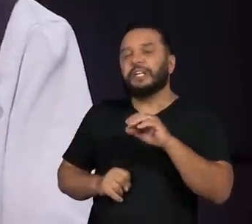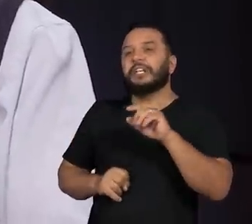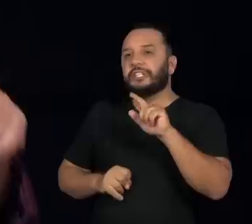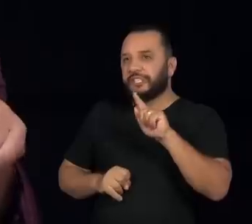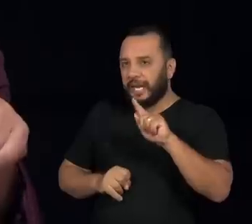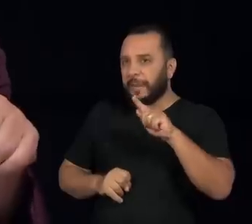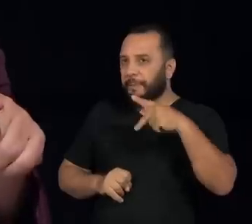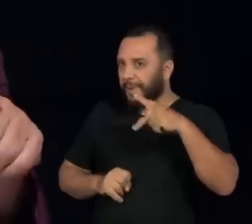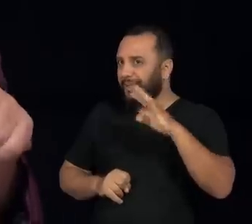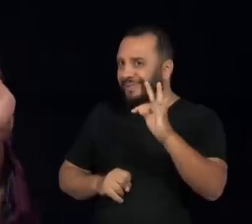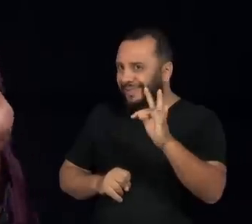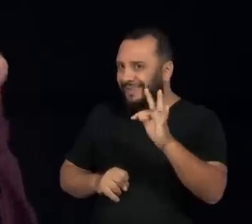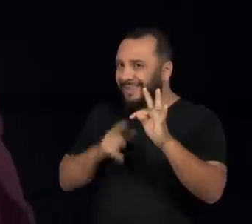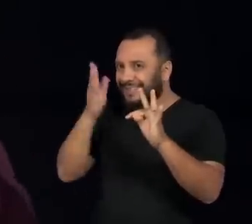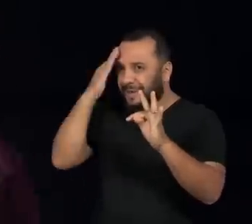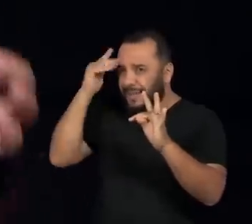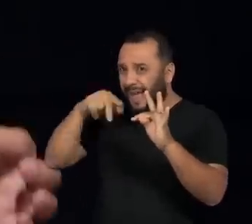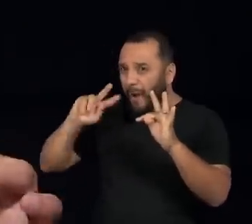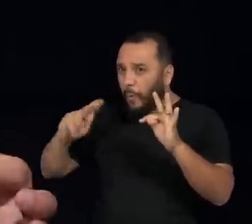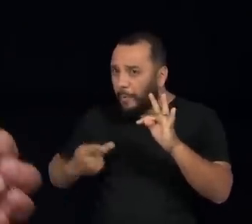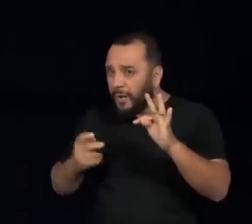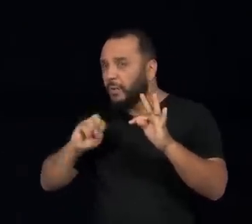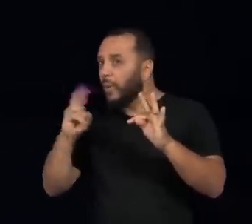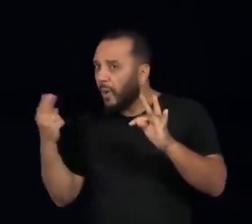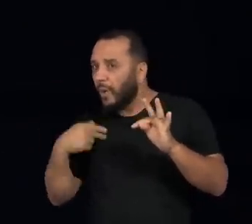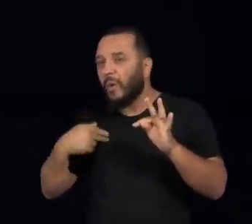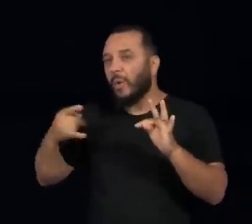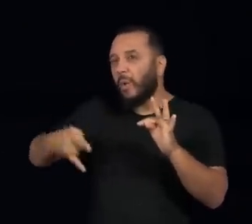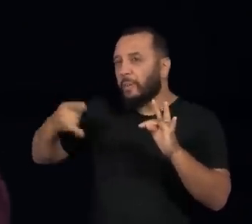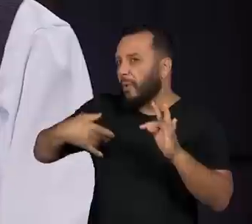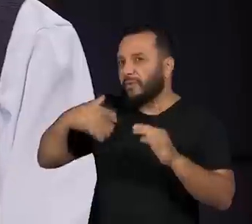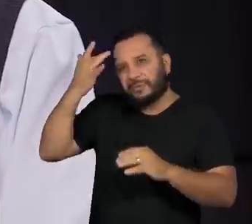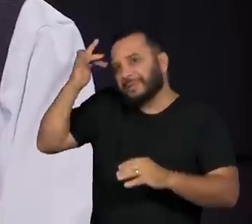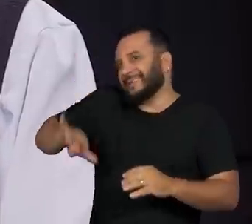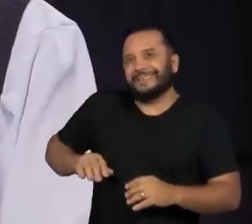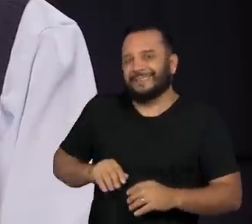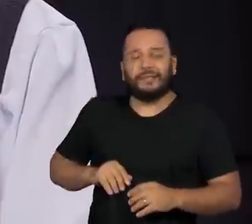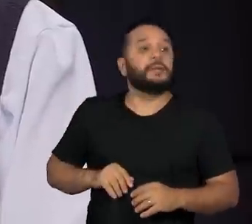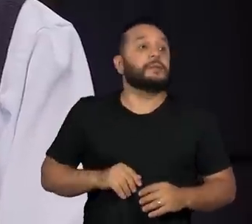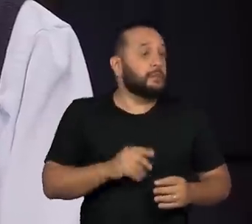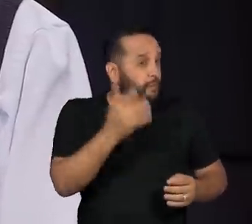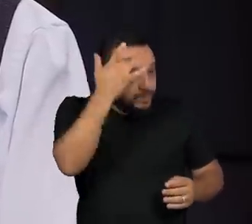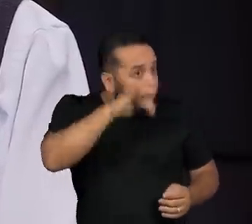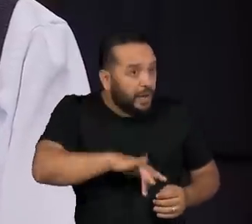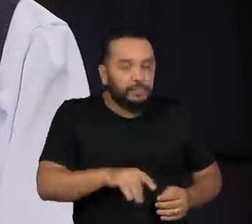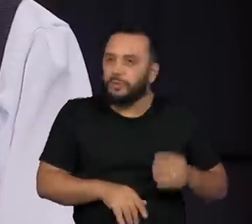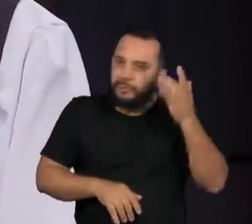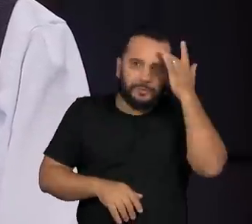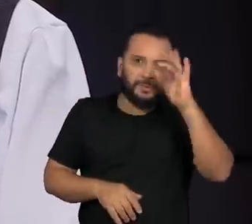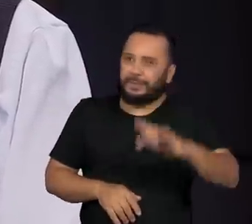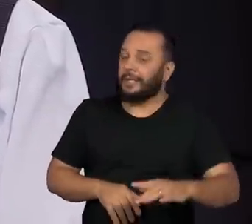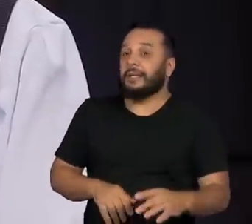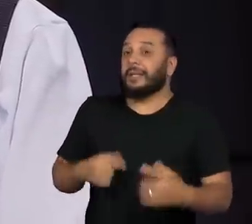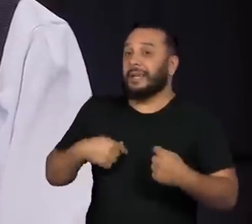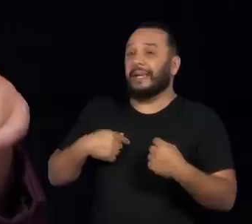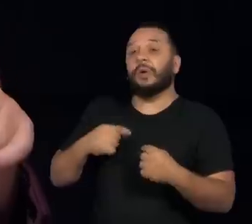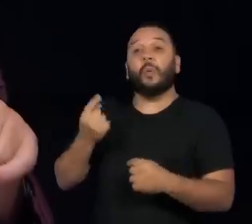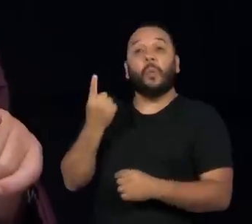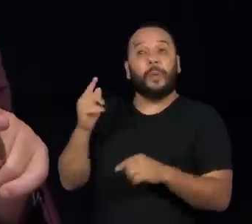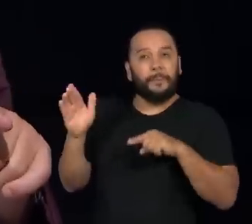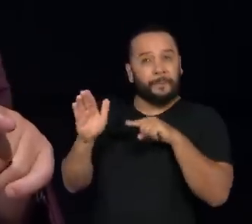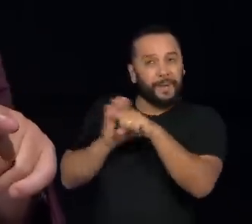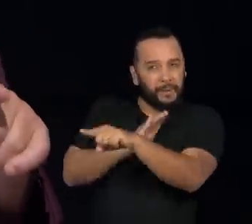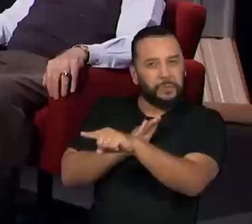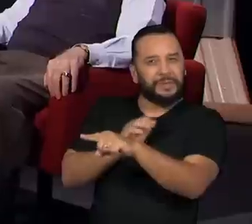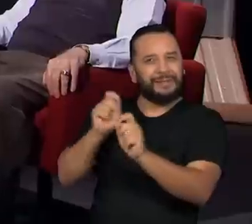resolver se você tava conversando com uma máquina ou com uma pessoa queria fazer uma pergunta capciosa para poder chegar essa conclusão e você